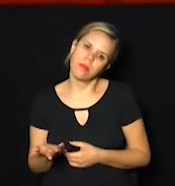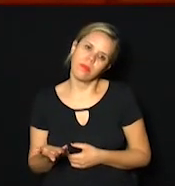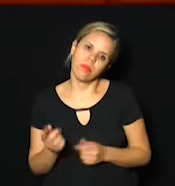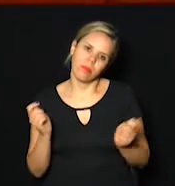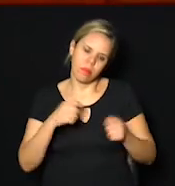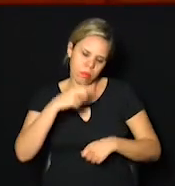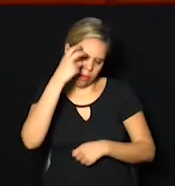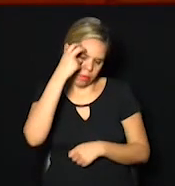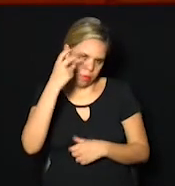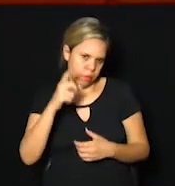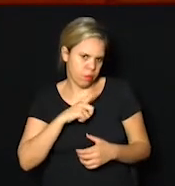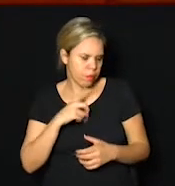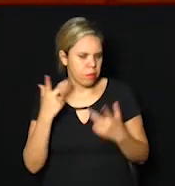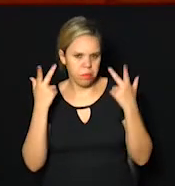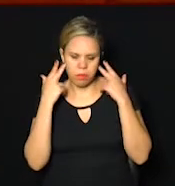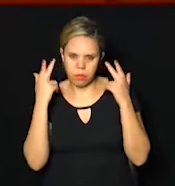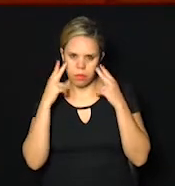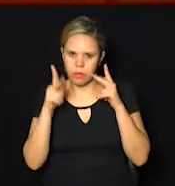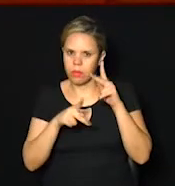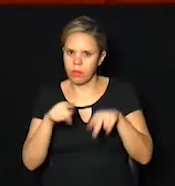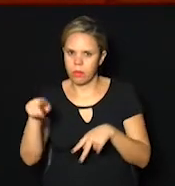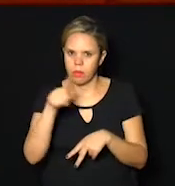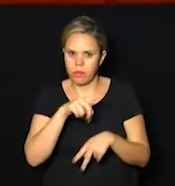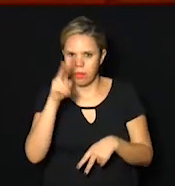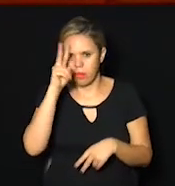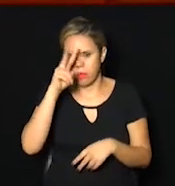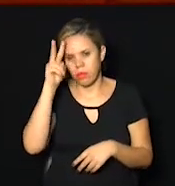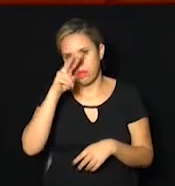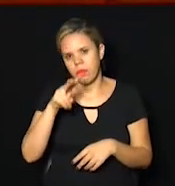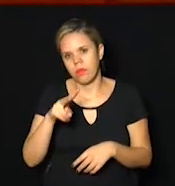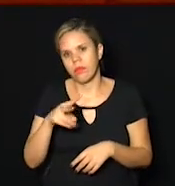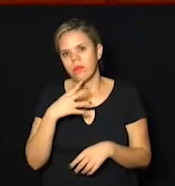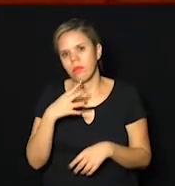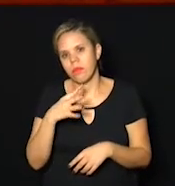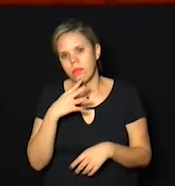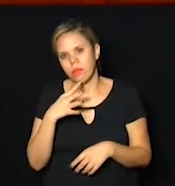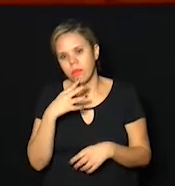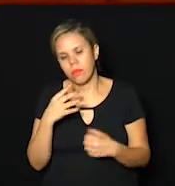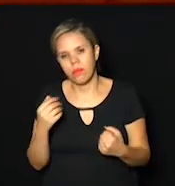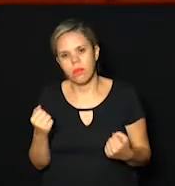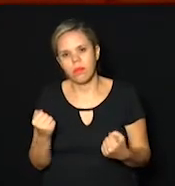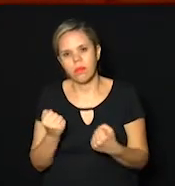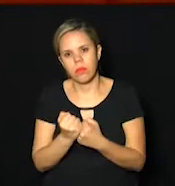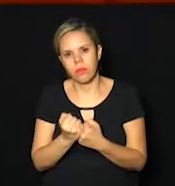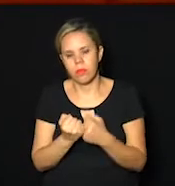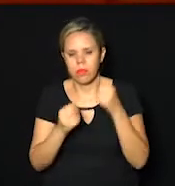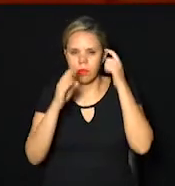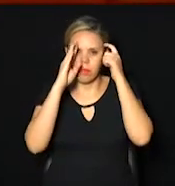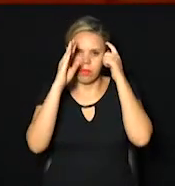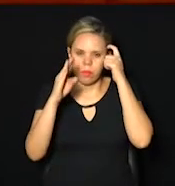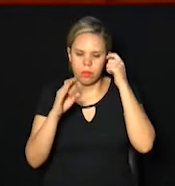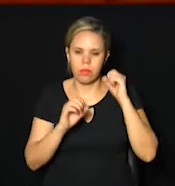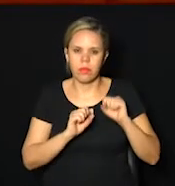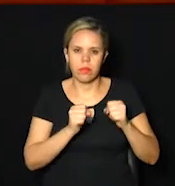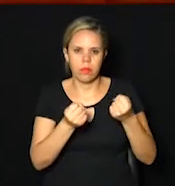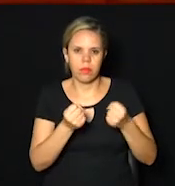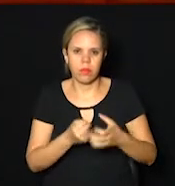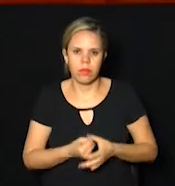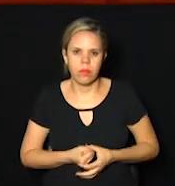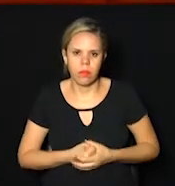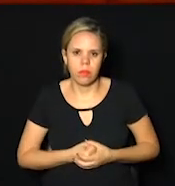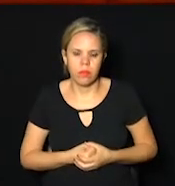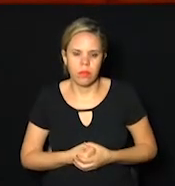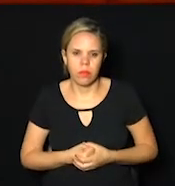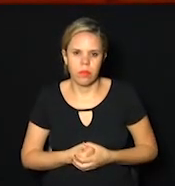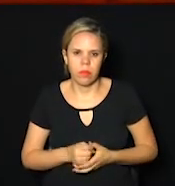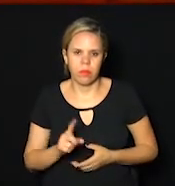competência, naturalmente as pessoas, lembrem, nos conhecem, nos apoiam e principalmente nos defendem. Porque é